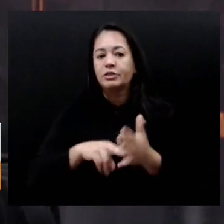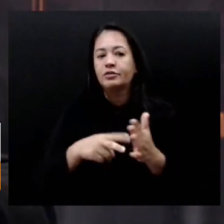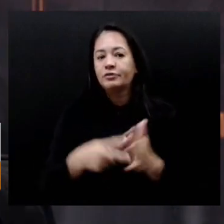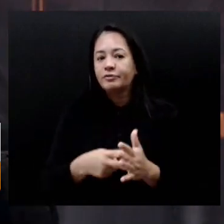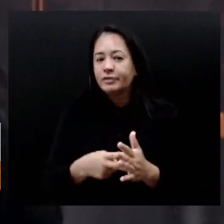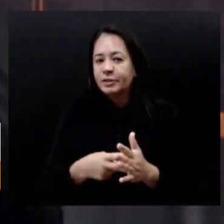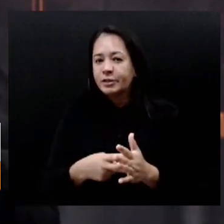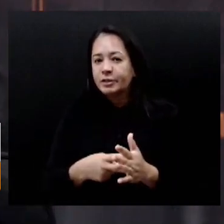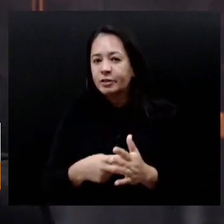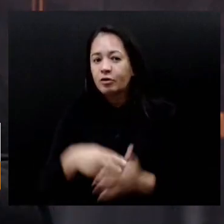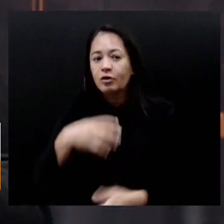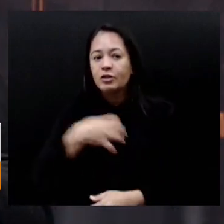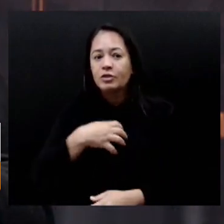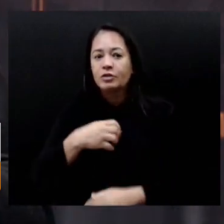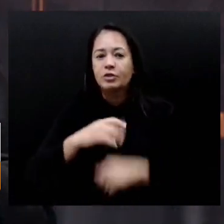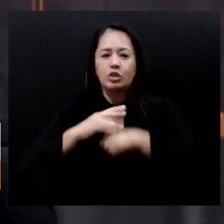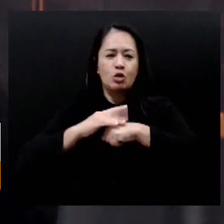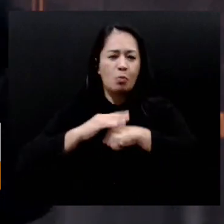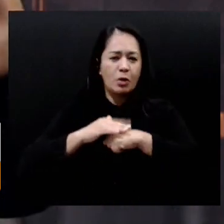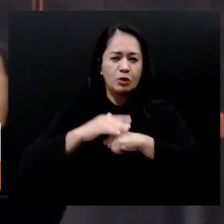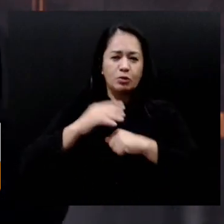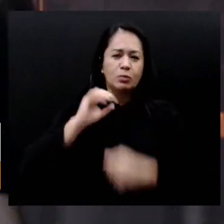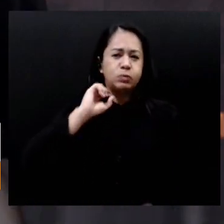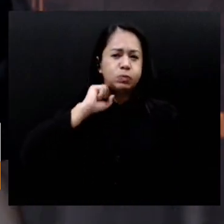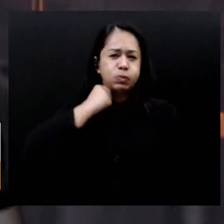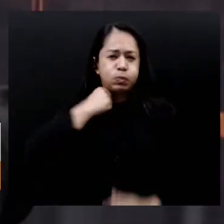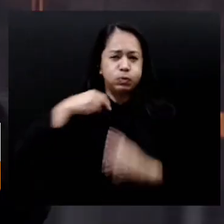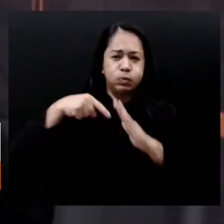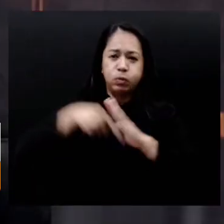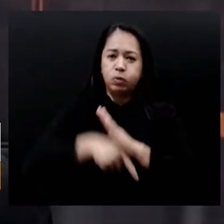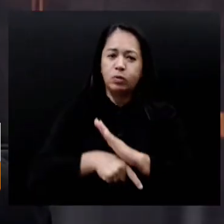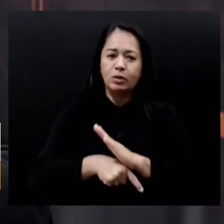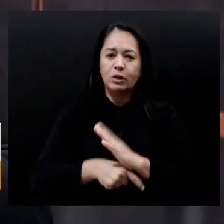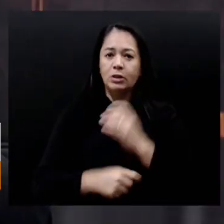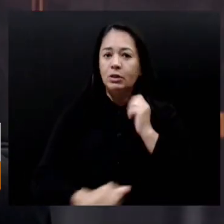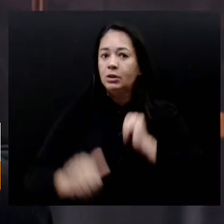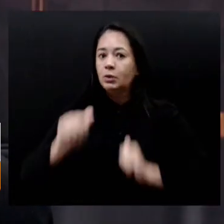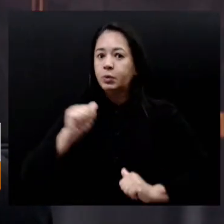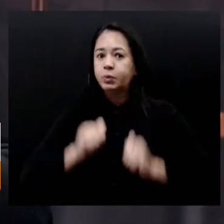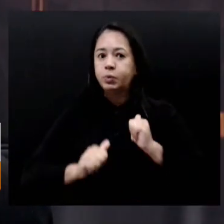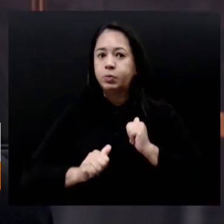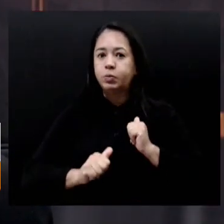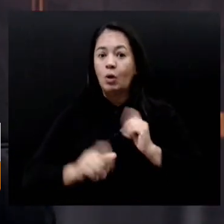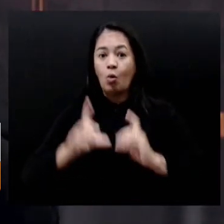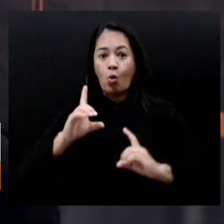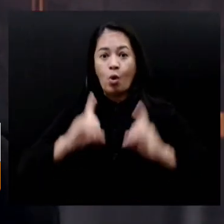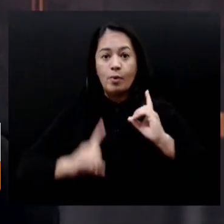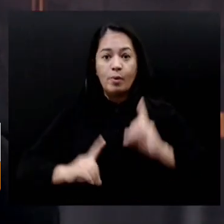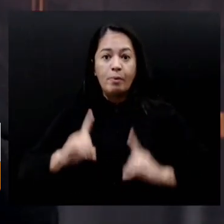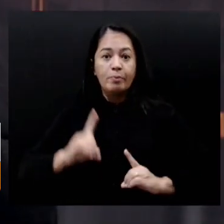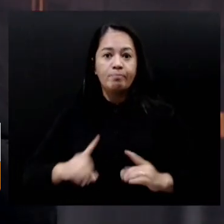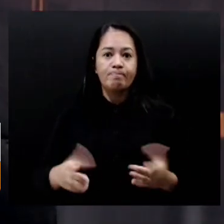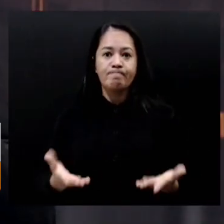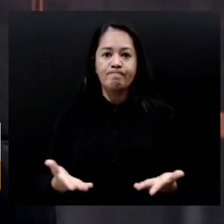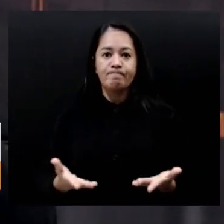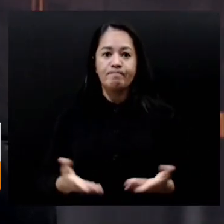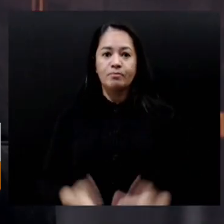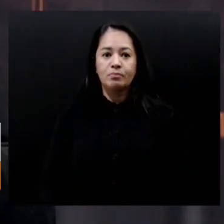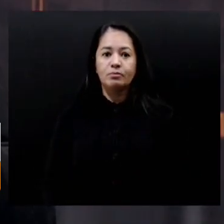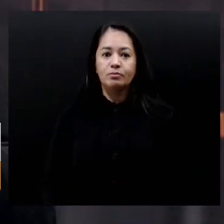doença crônica, um estresse crônico, ansiedades, depressões, né? Então, a